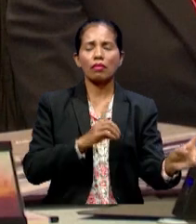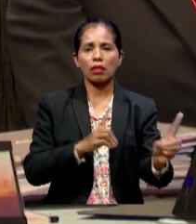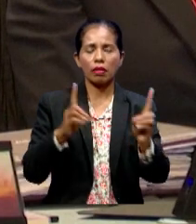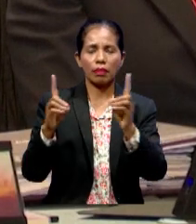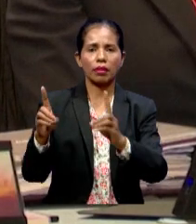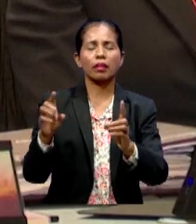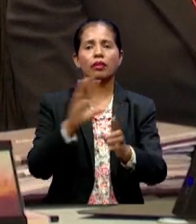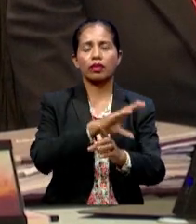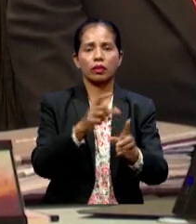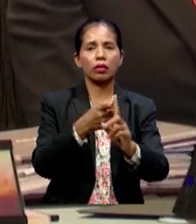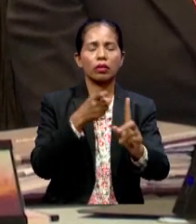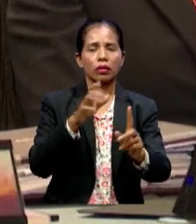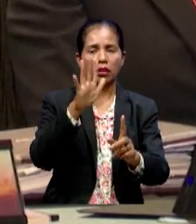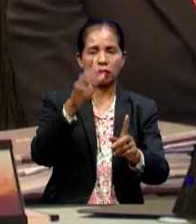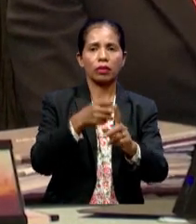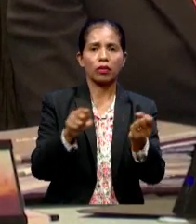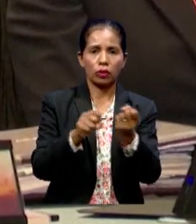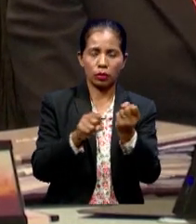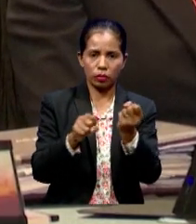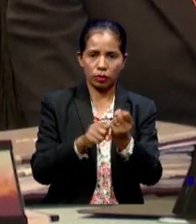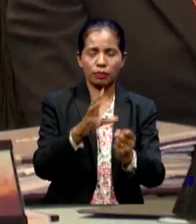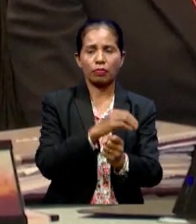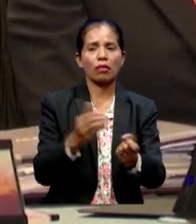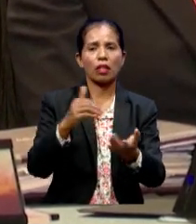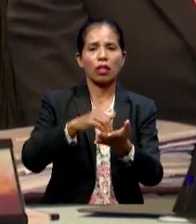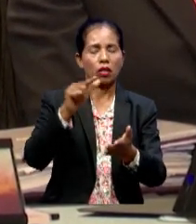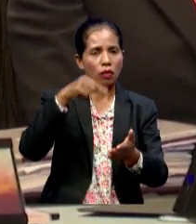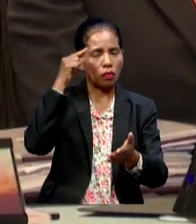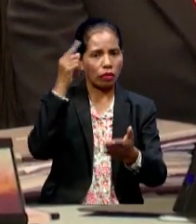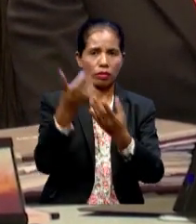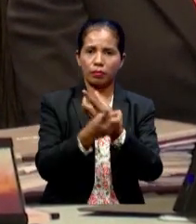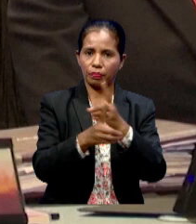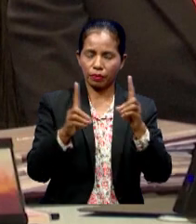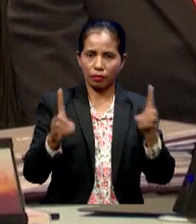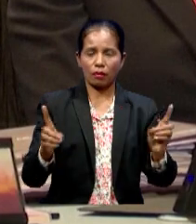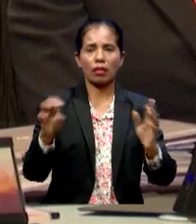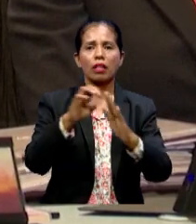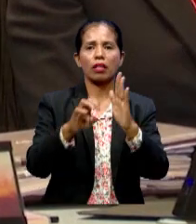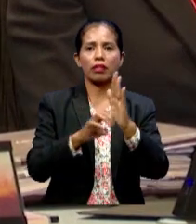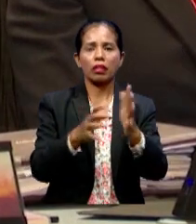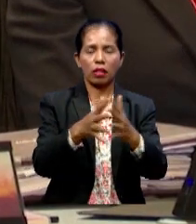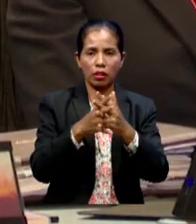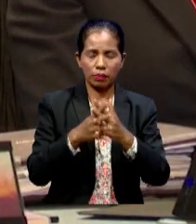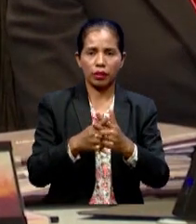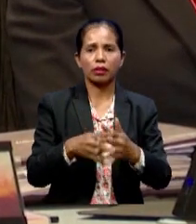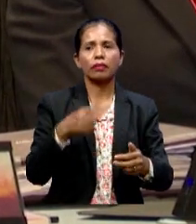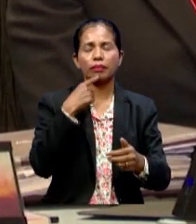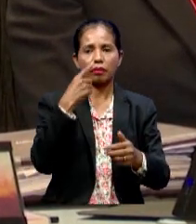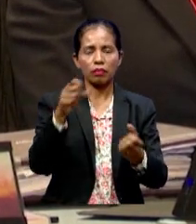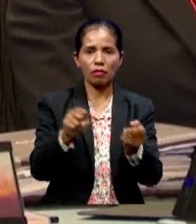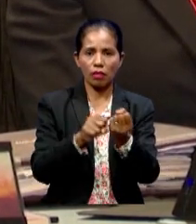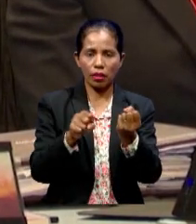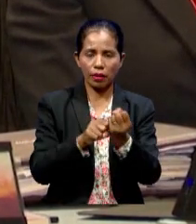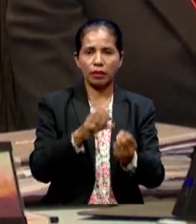Lima, Rússia ASEAN, a to suporta retorno fale governo democrático. Estados Unidos da América anuncia apoio à ONU